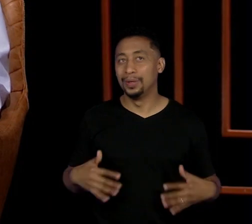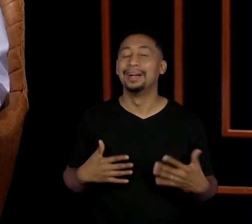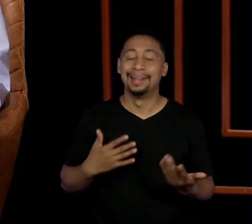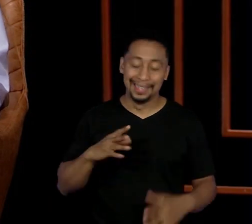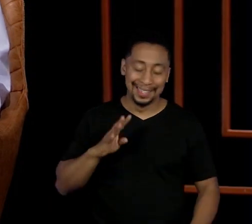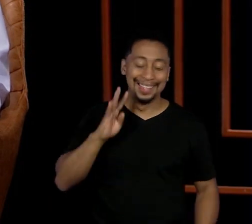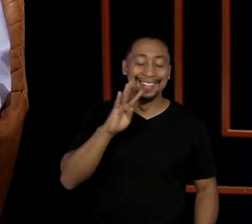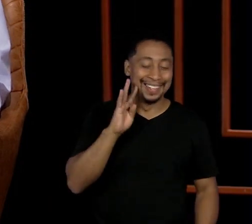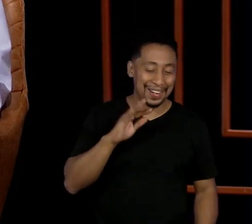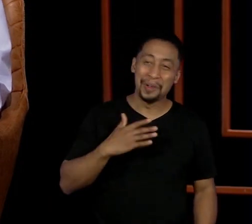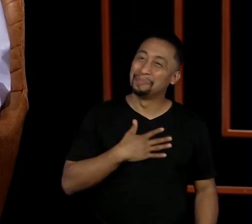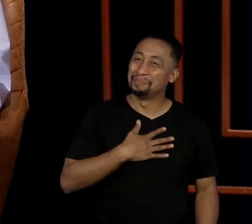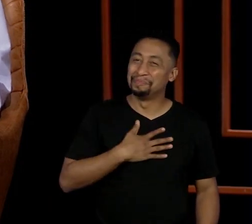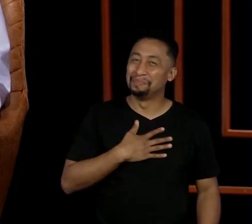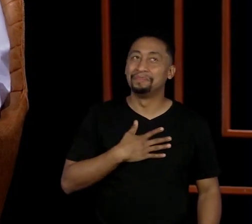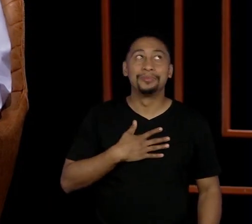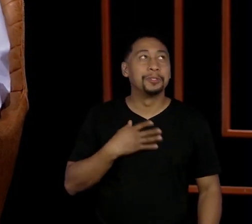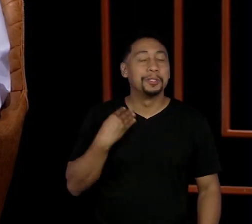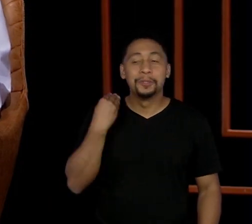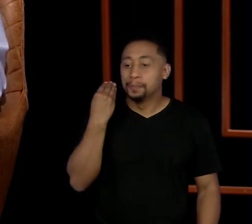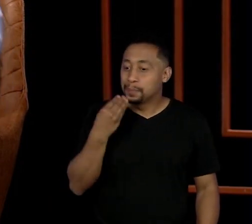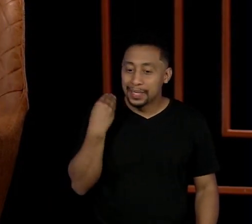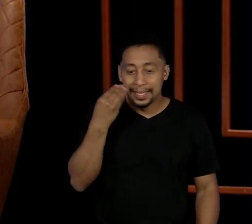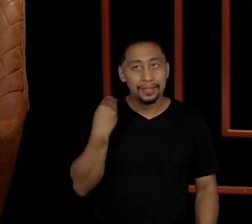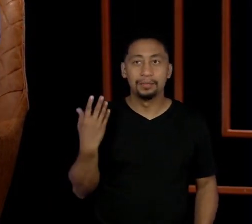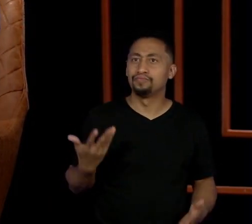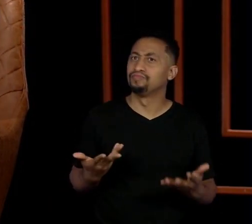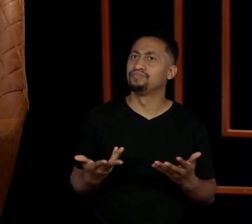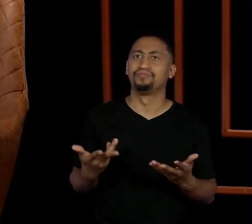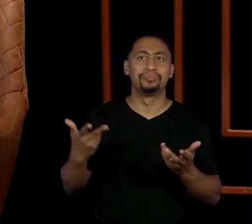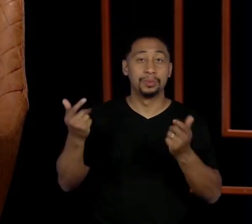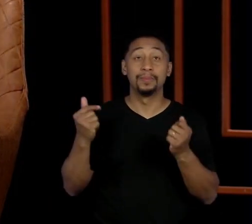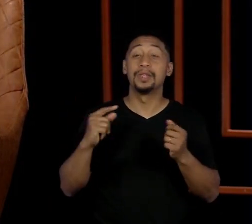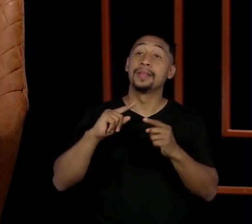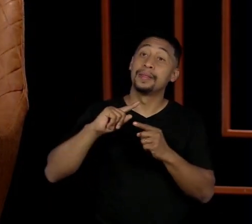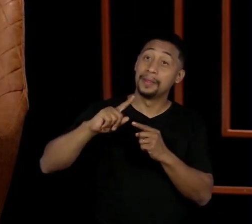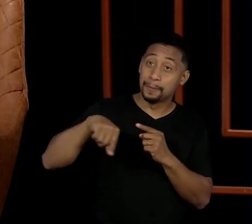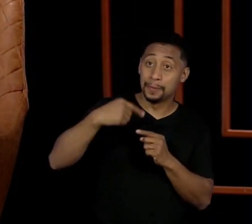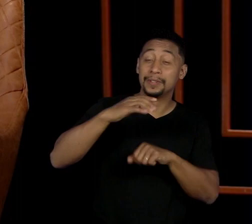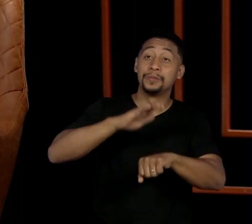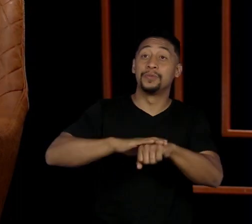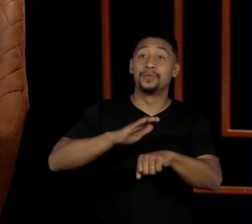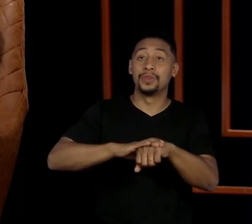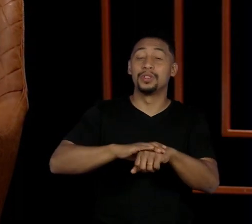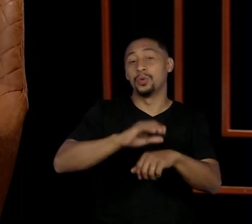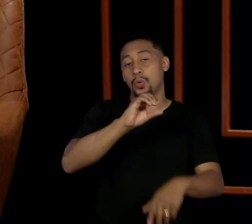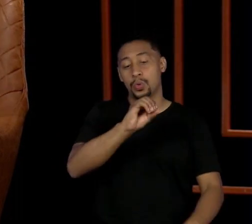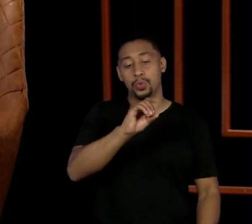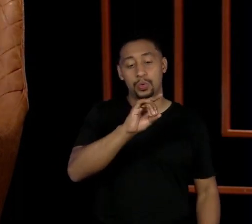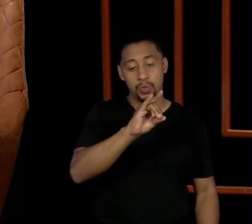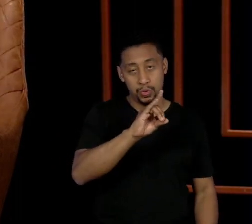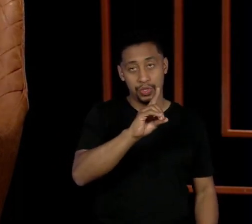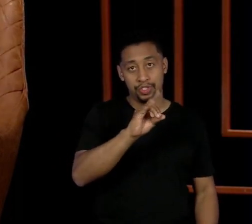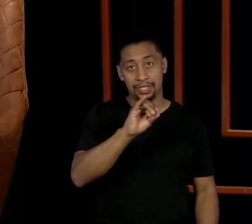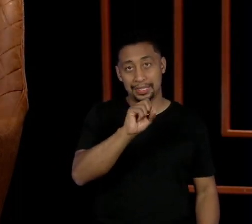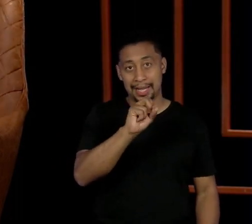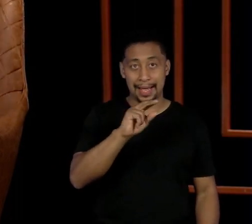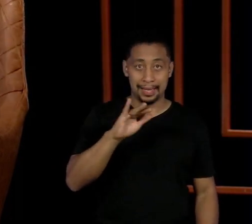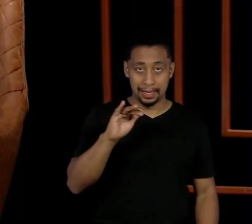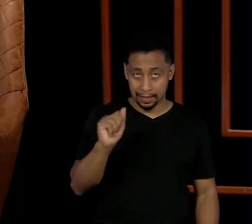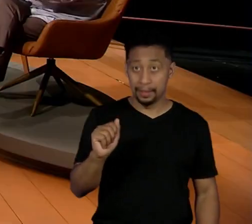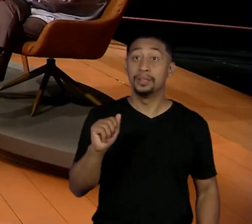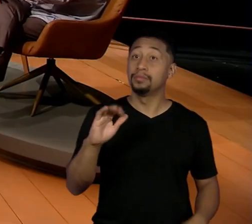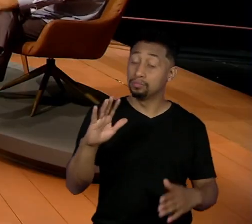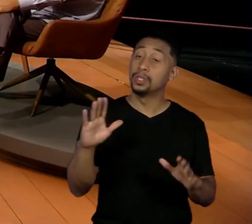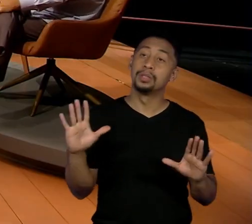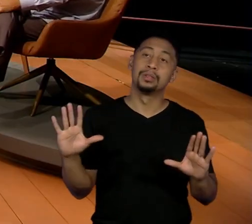foi uma experiência incrível fazer o Ateneu. Emendamos com a Odisseia. Depois eu emendei com outro, aí era um espetáculo menor, também